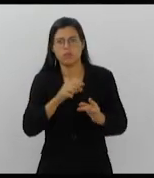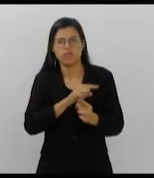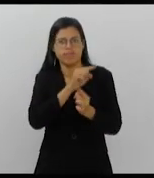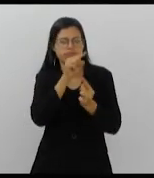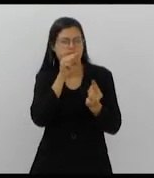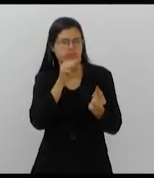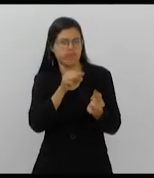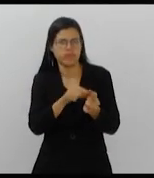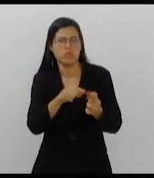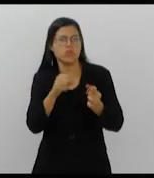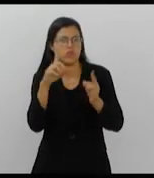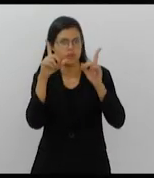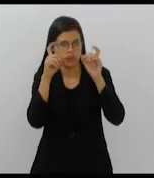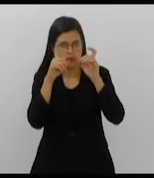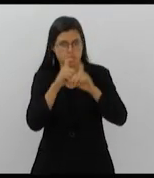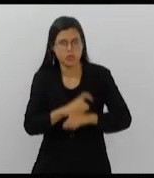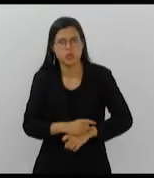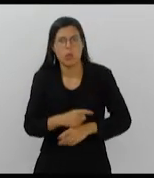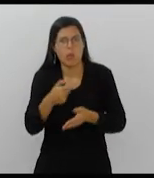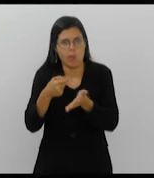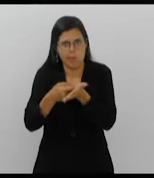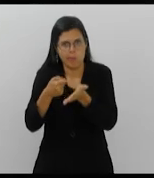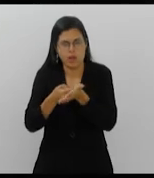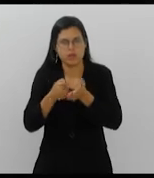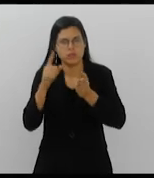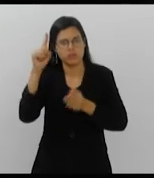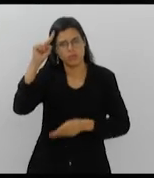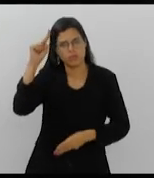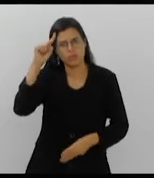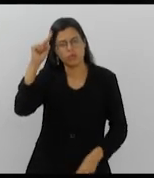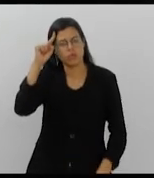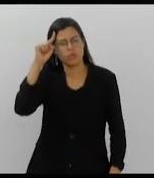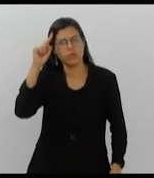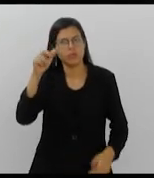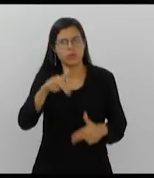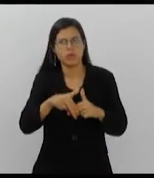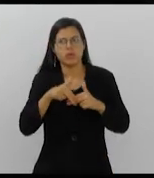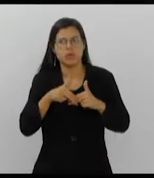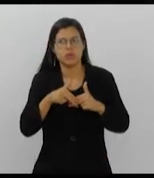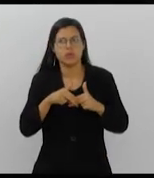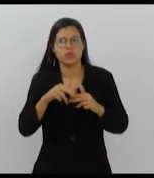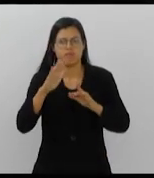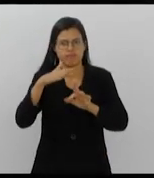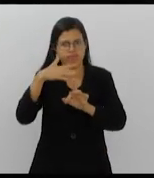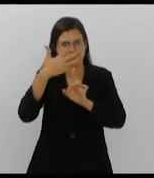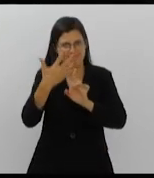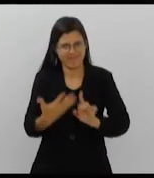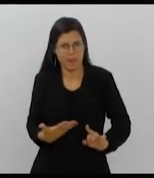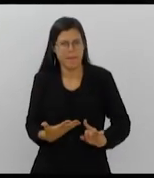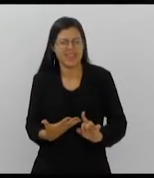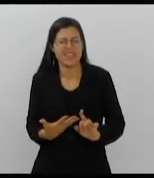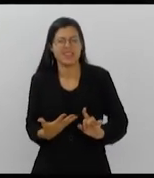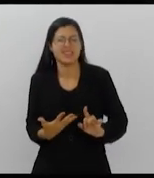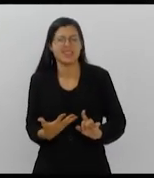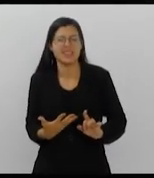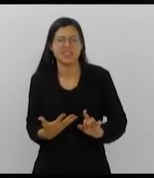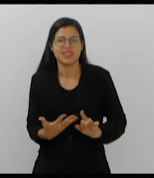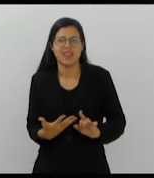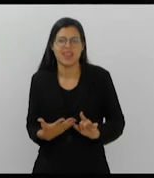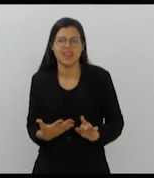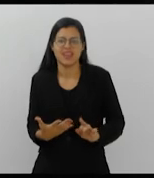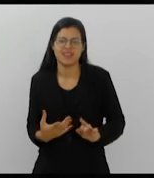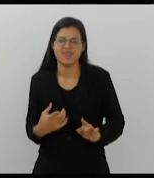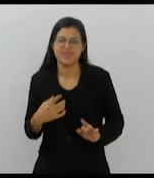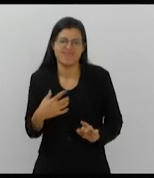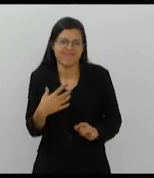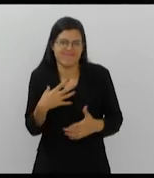somos cobrados diariamente por isso. E quando recebemos essa homenagem, recebemos com muito amor, porque